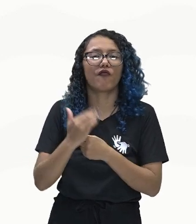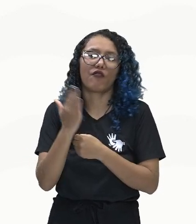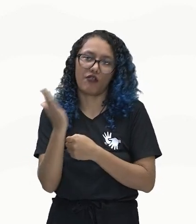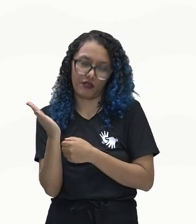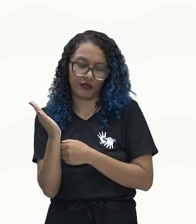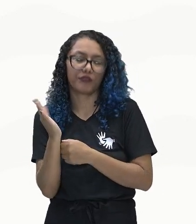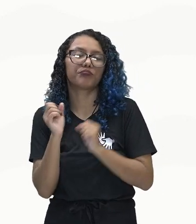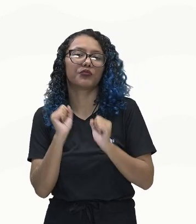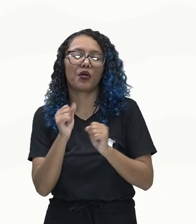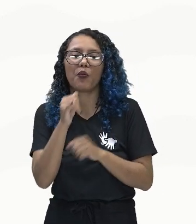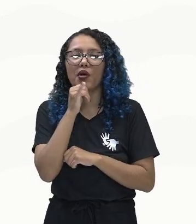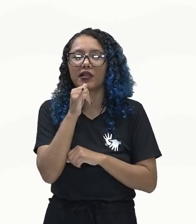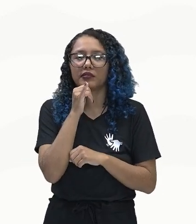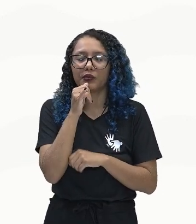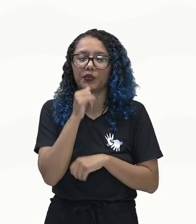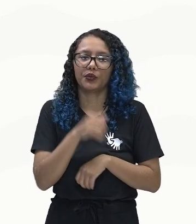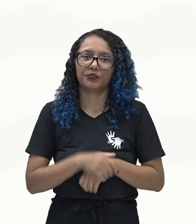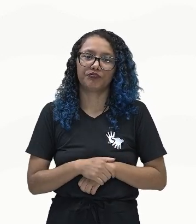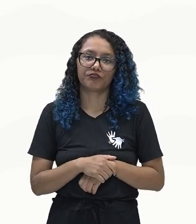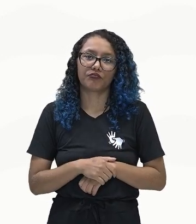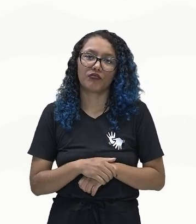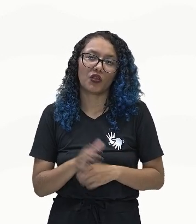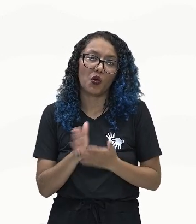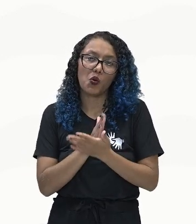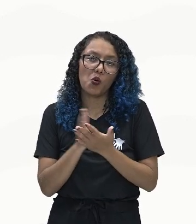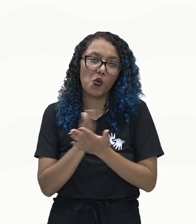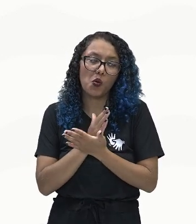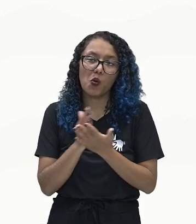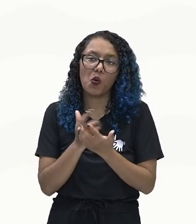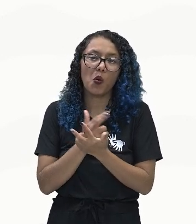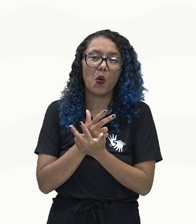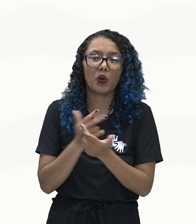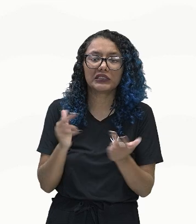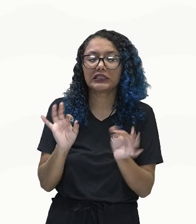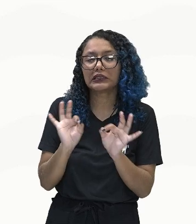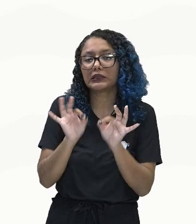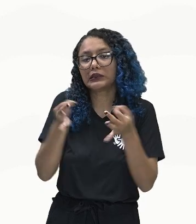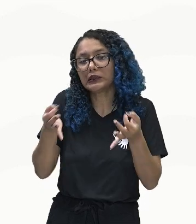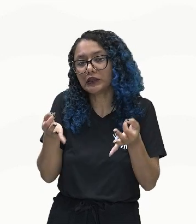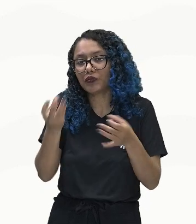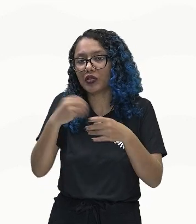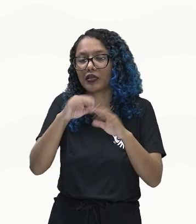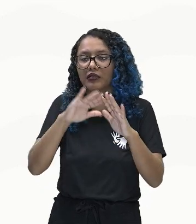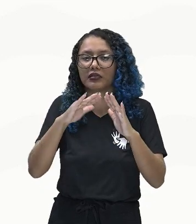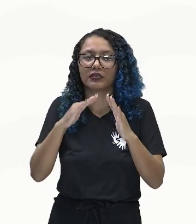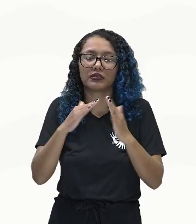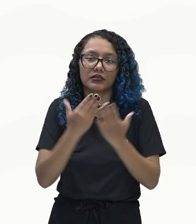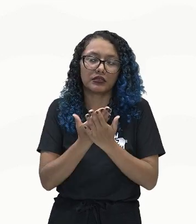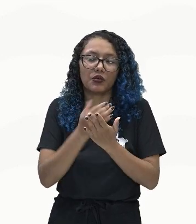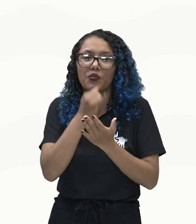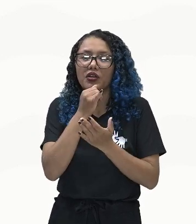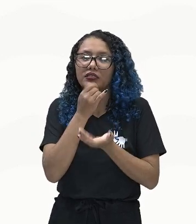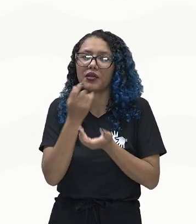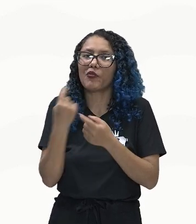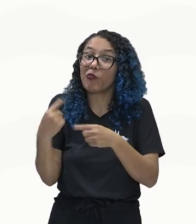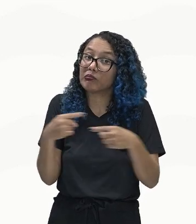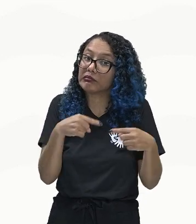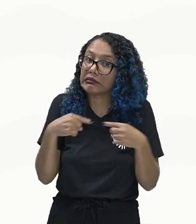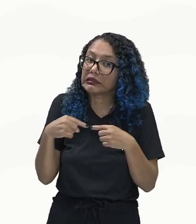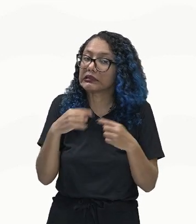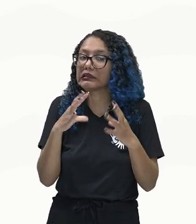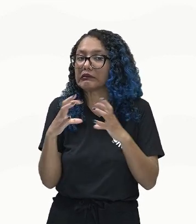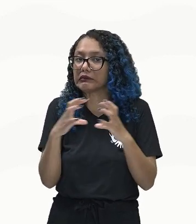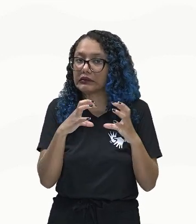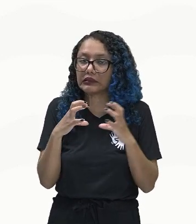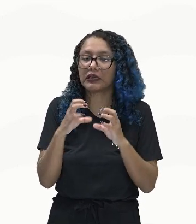gente pode citar situações simples, escolares, que podem acontecer, como um desentendimento na sala de aula,